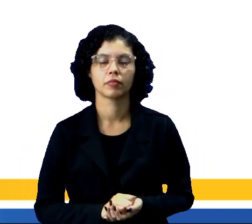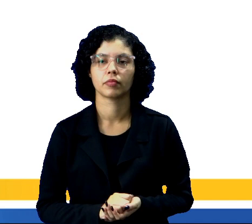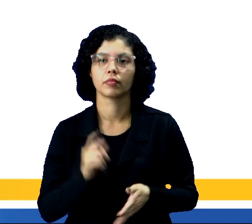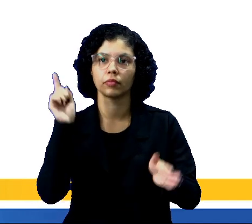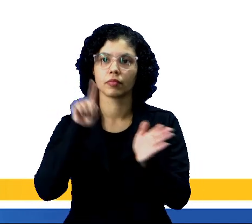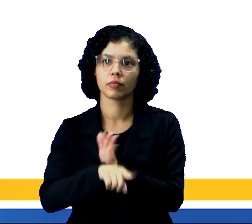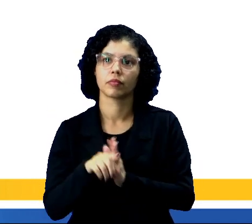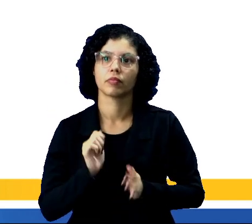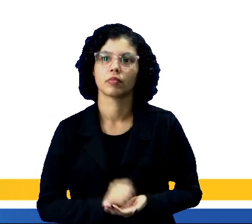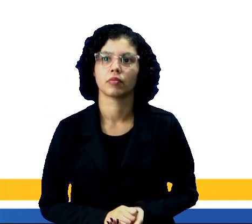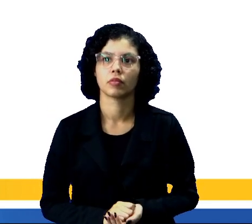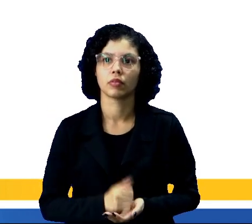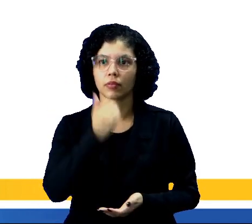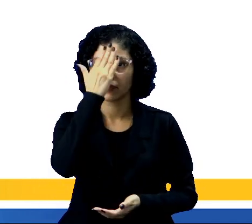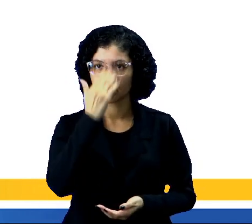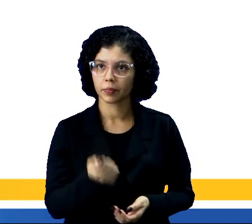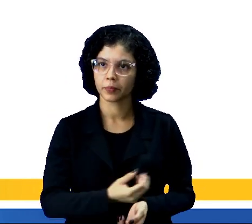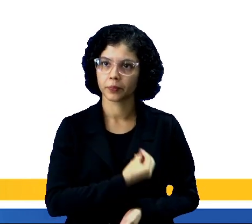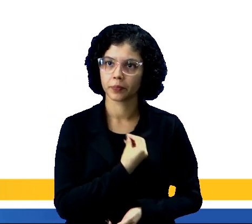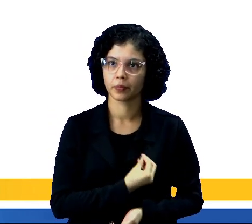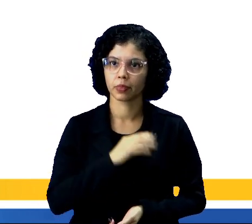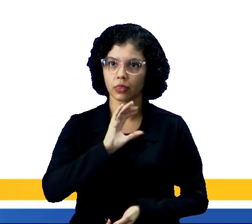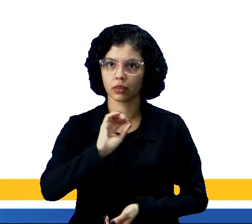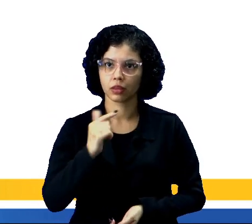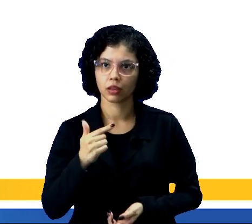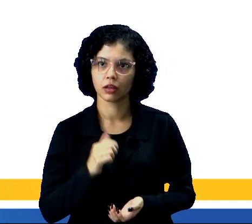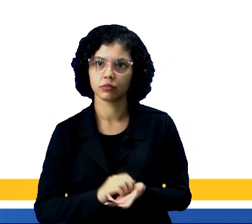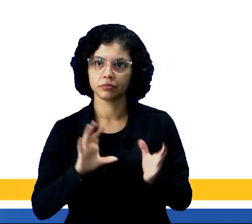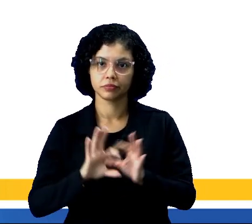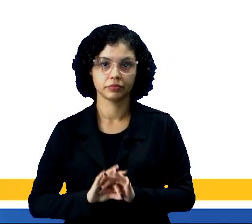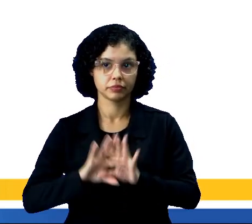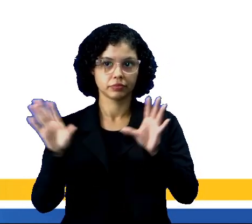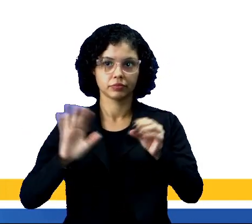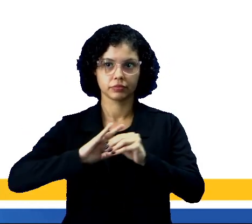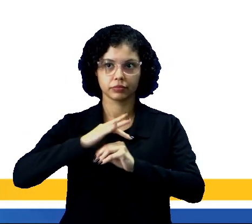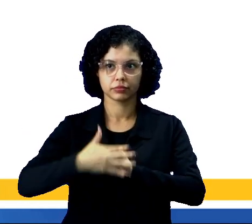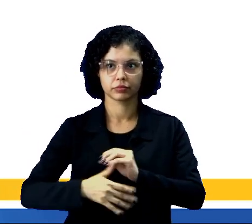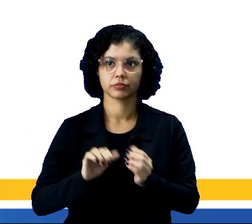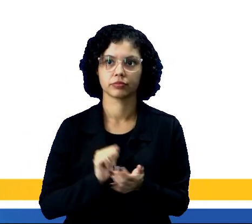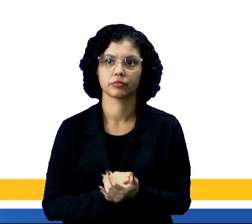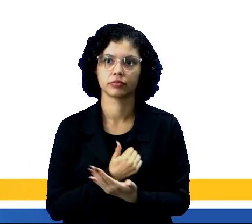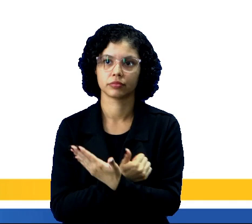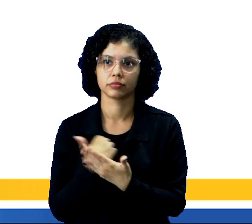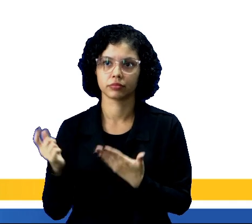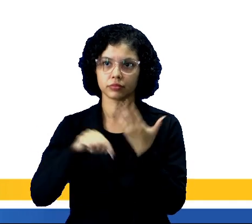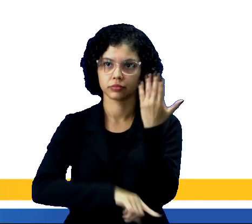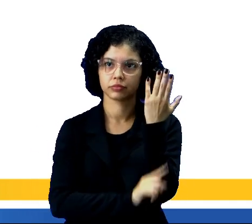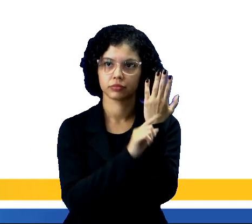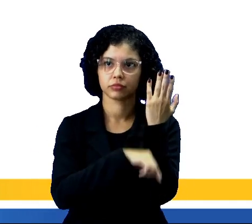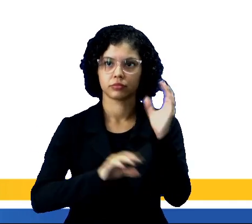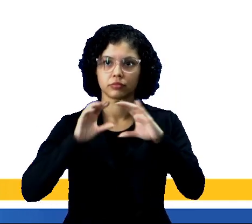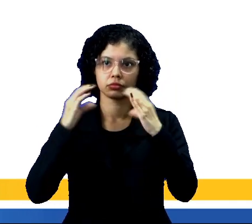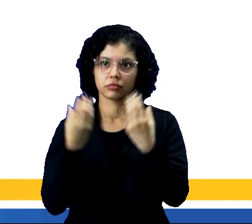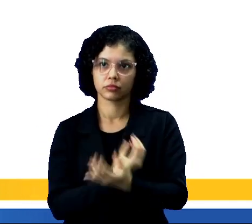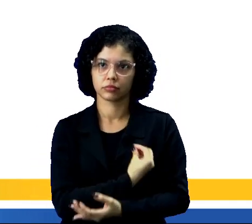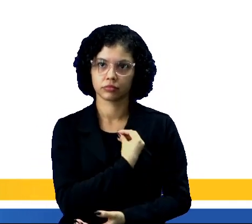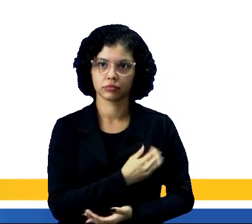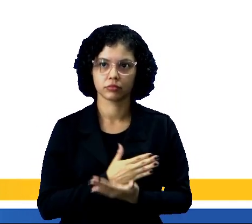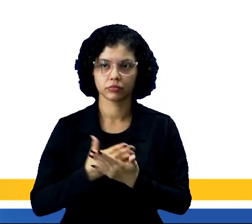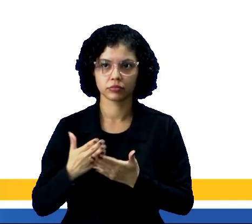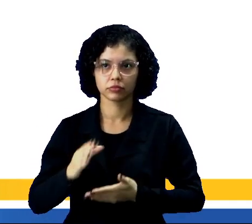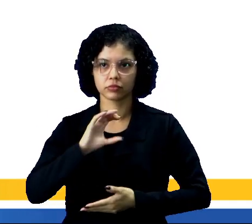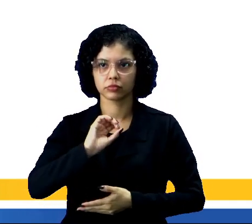lá para a questão. Sabe-se que a presença de oxigênio livre na atmosfera se deve à ação fotossintética dos seres